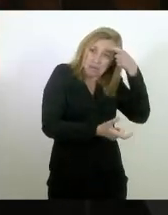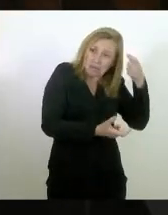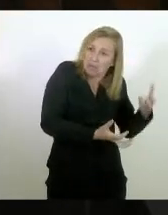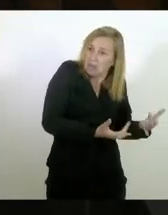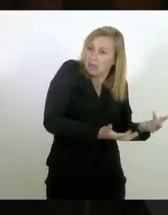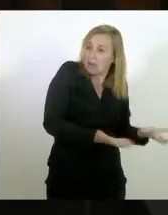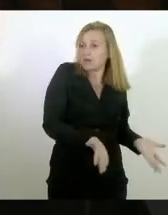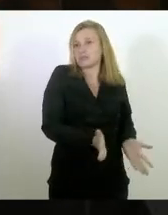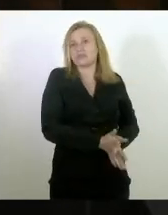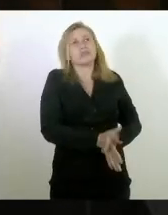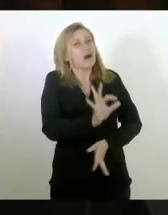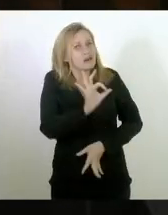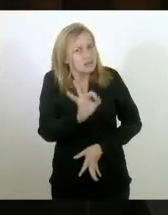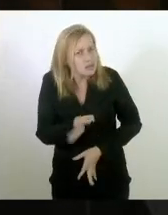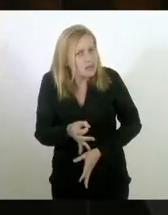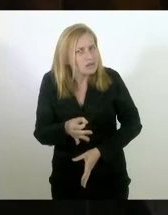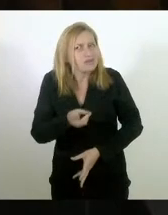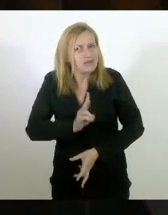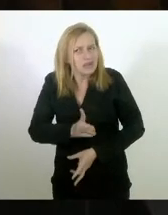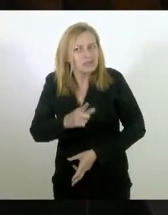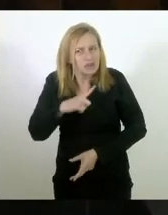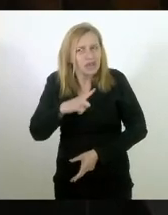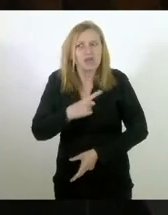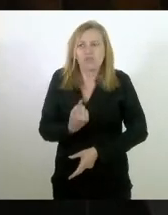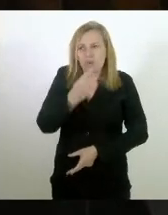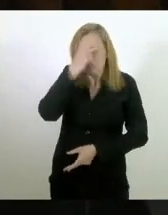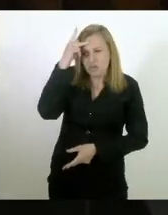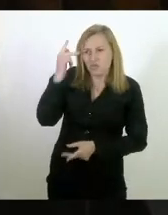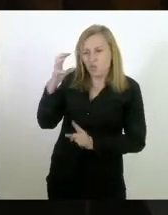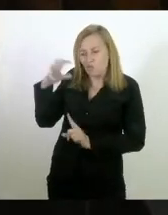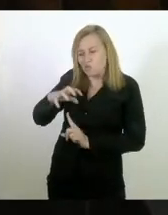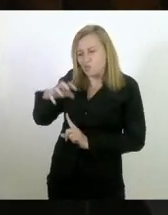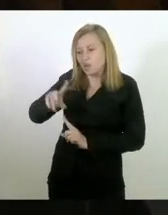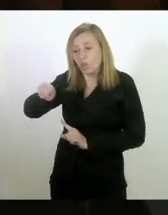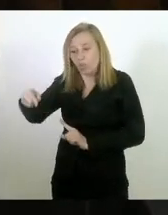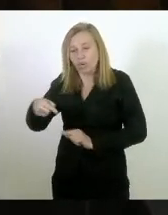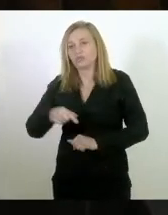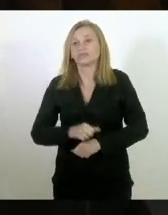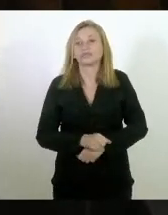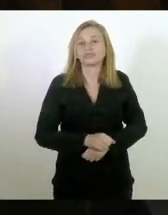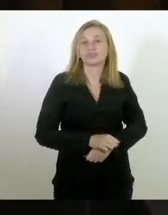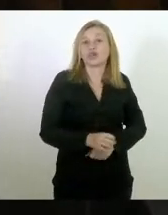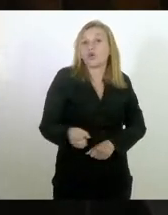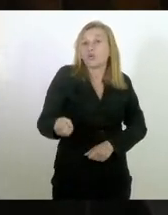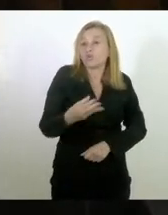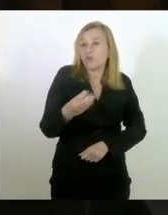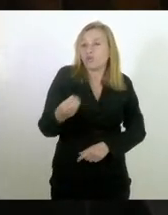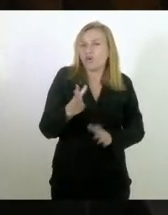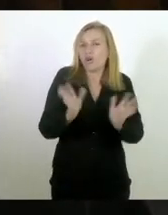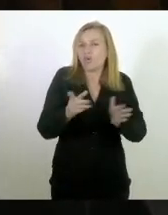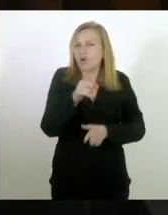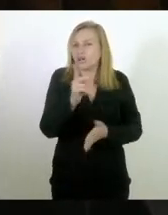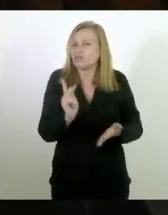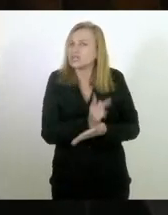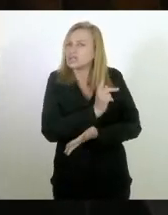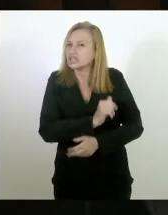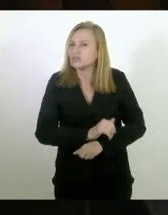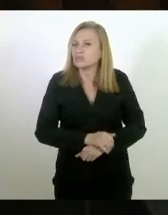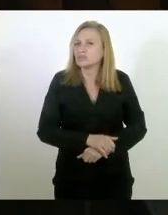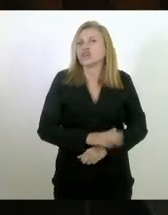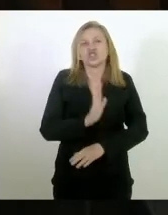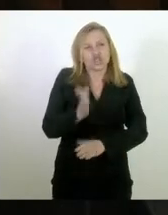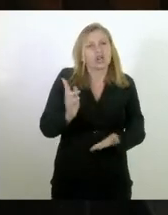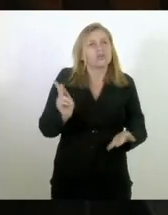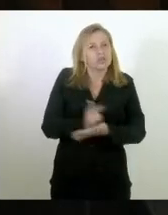que você tem nesses casos sempre mandantes em um episódio por exemplo recente que aconteceu